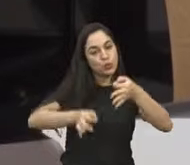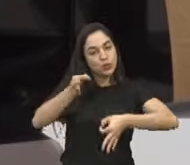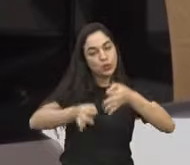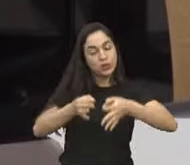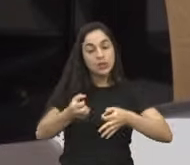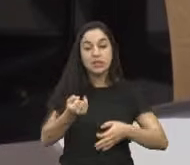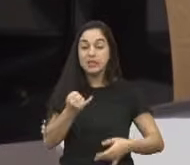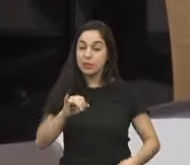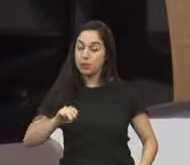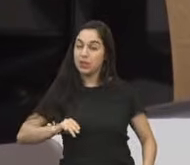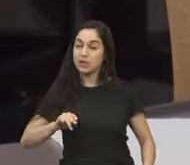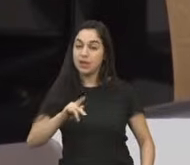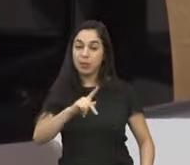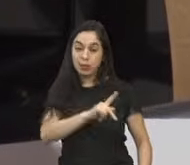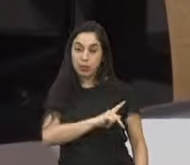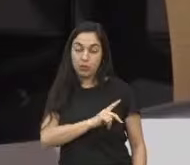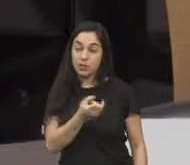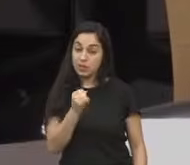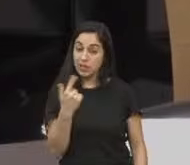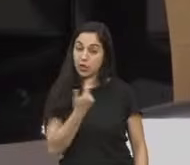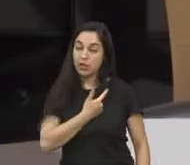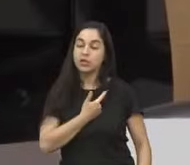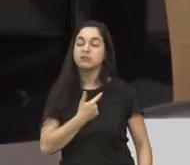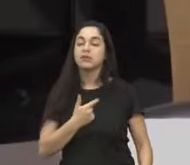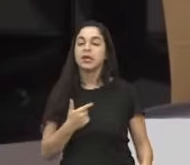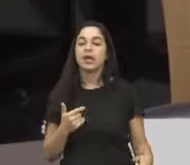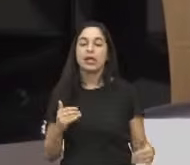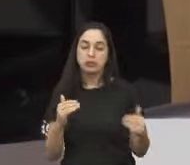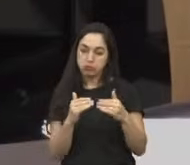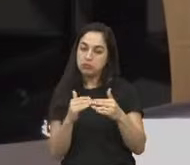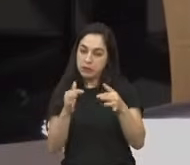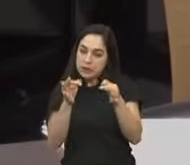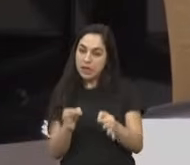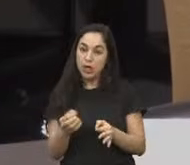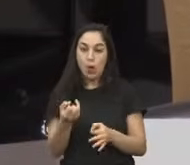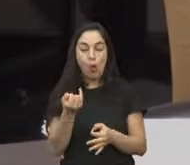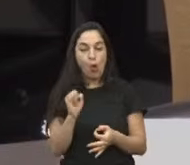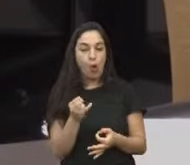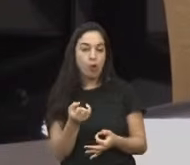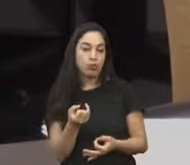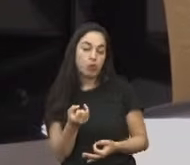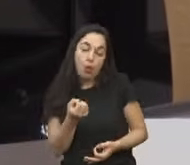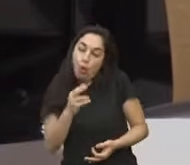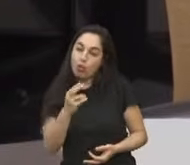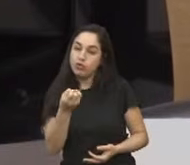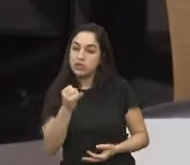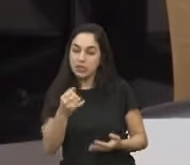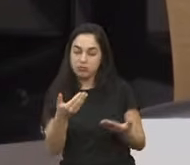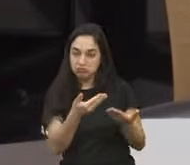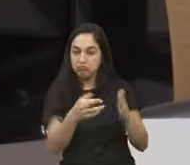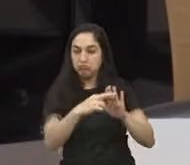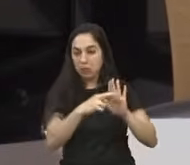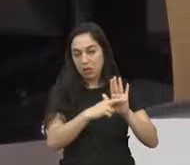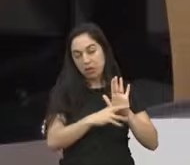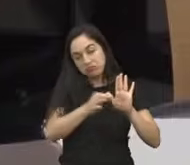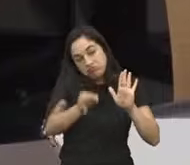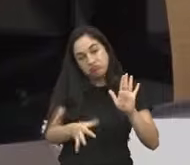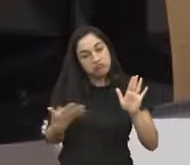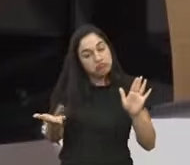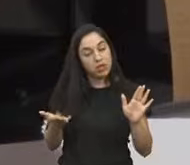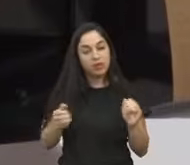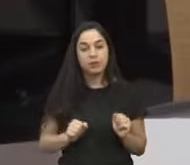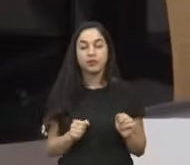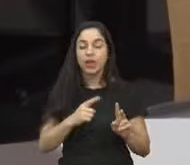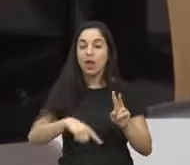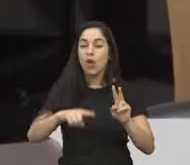Ministério Público e eu que fiz essa denúncia estamos certos, ou se o regimento tem que continuar como está. E uma outra denúncia, que teve um desfecho diferente,